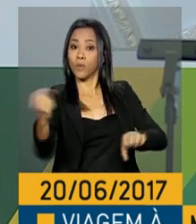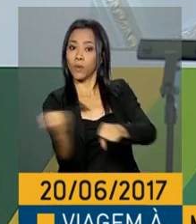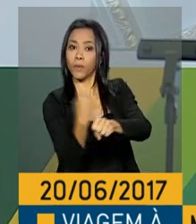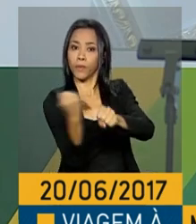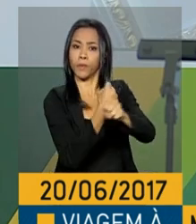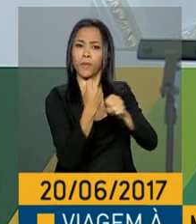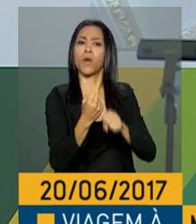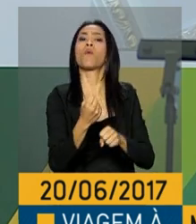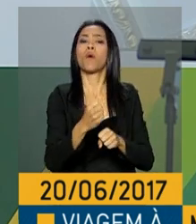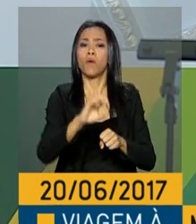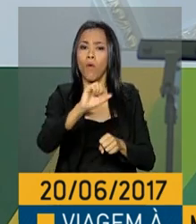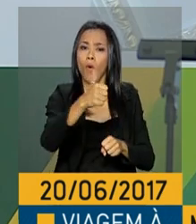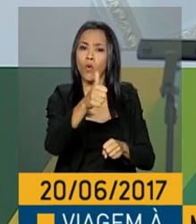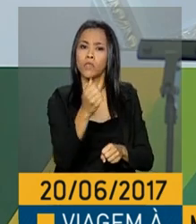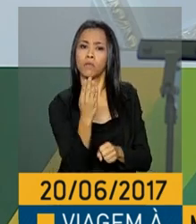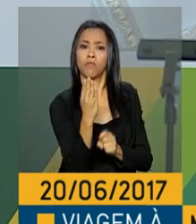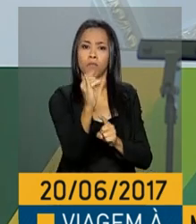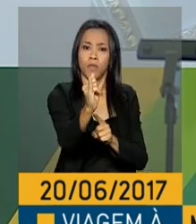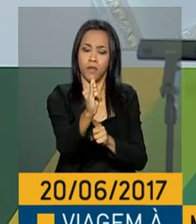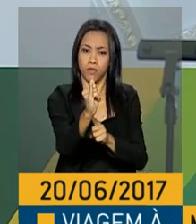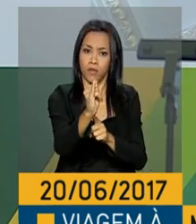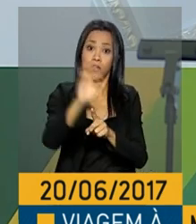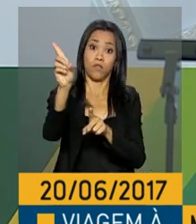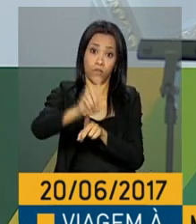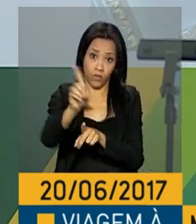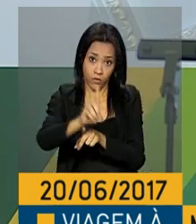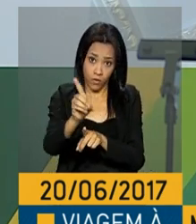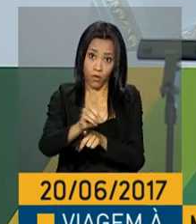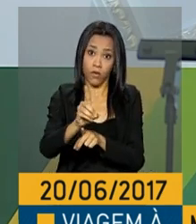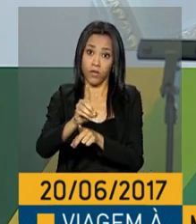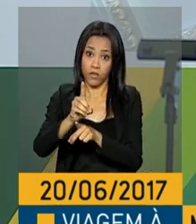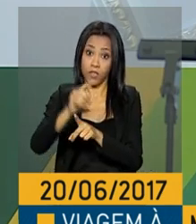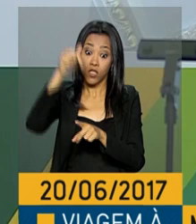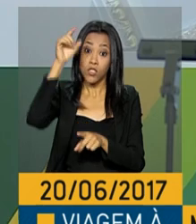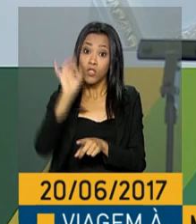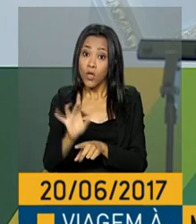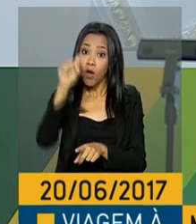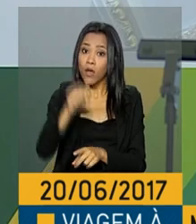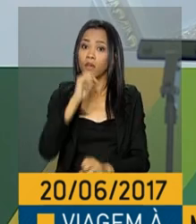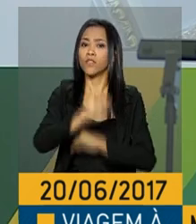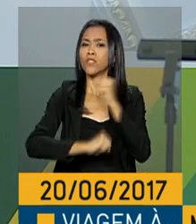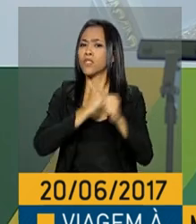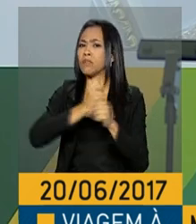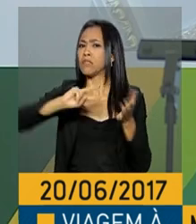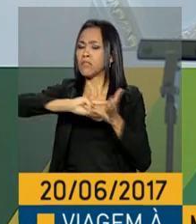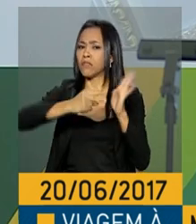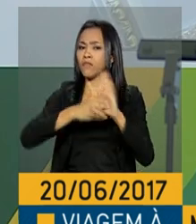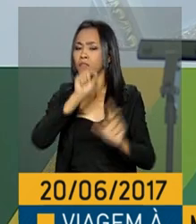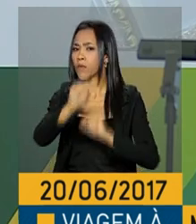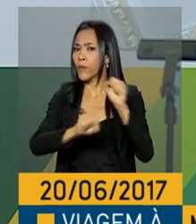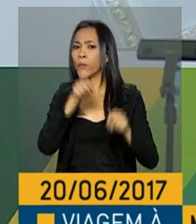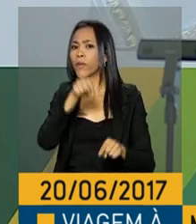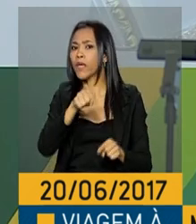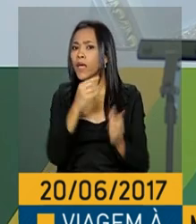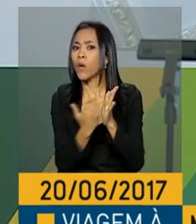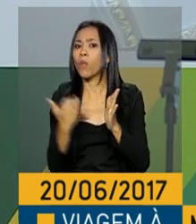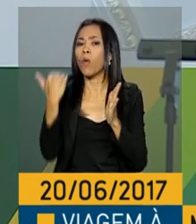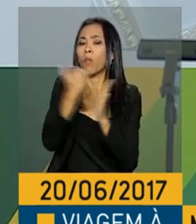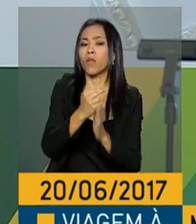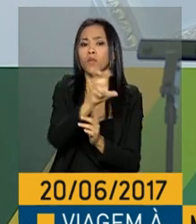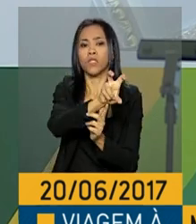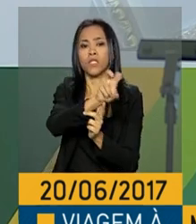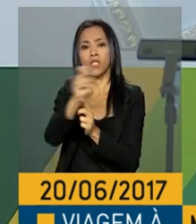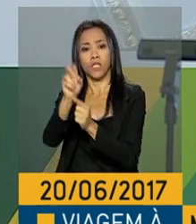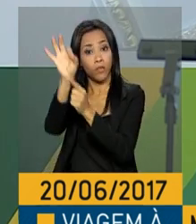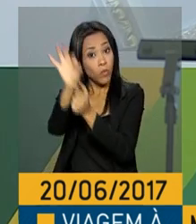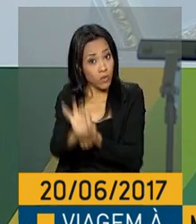investidos mais de 11 bilhões de dólares apenas este ano, o que representa um aumento de 500%